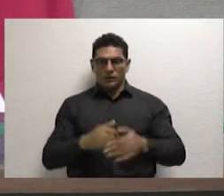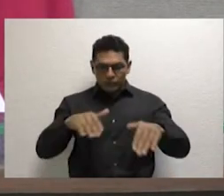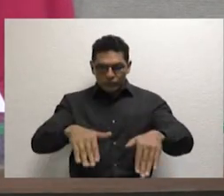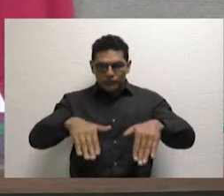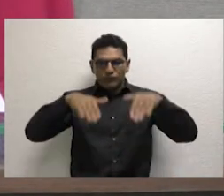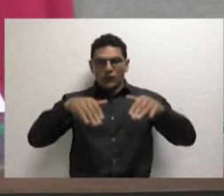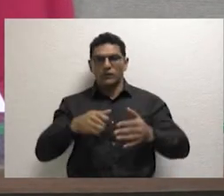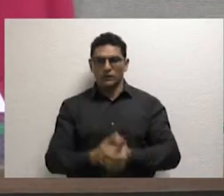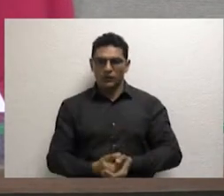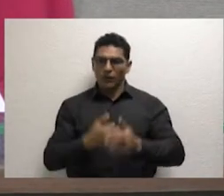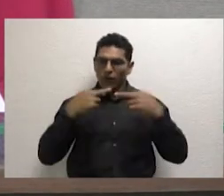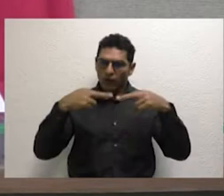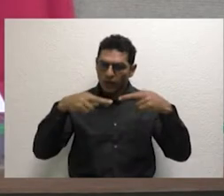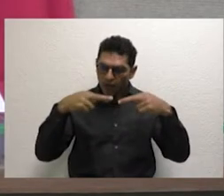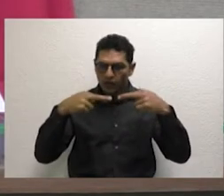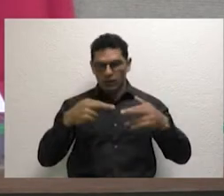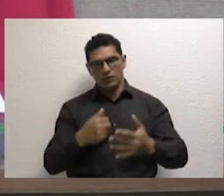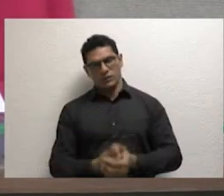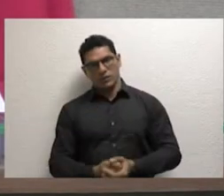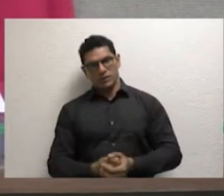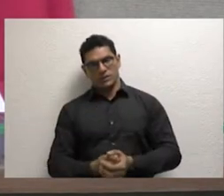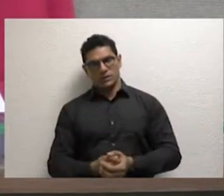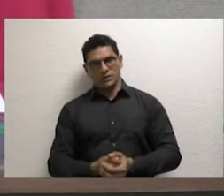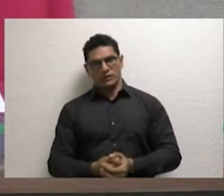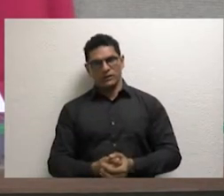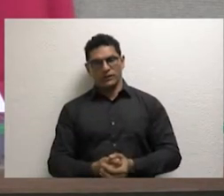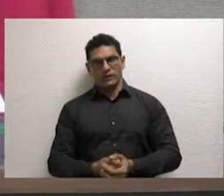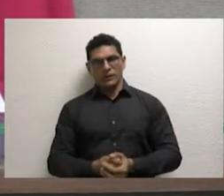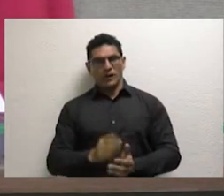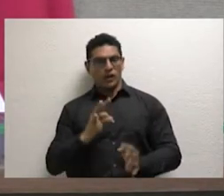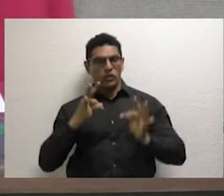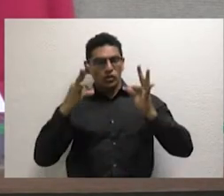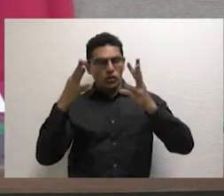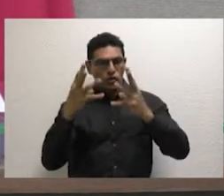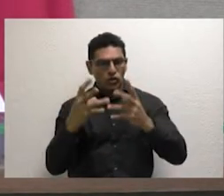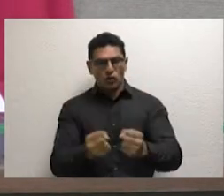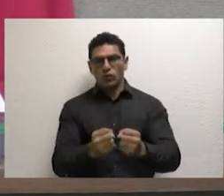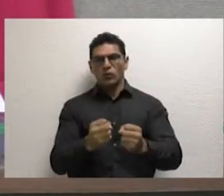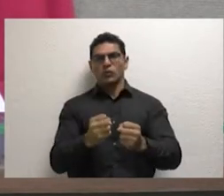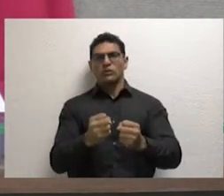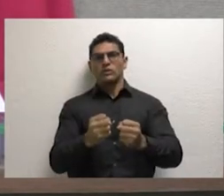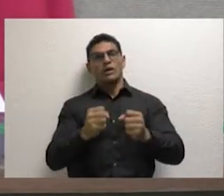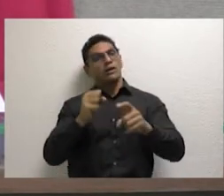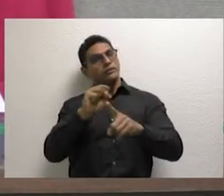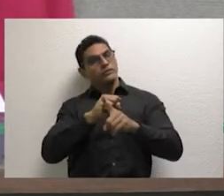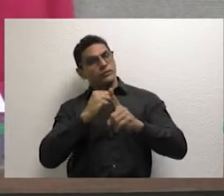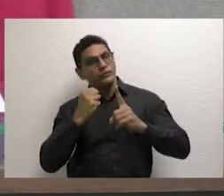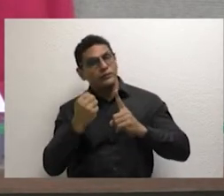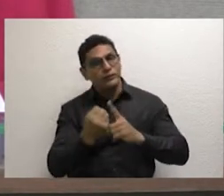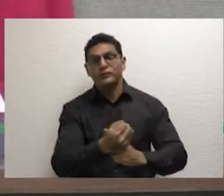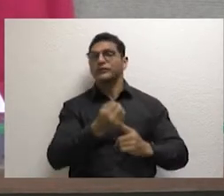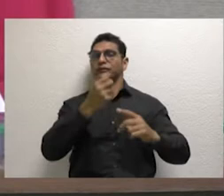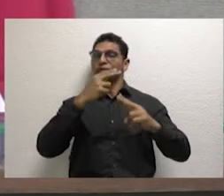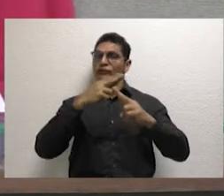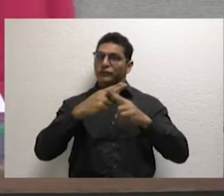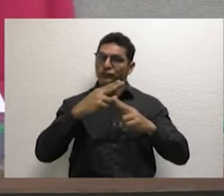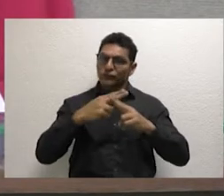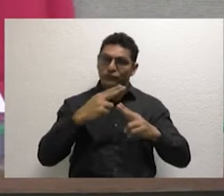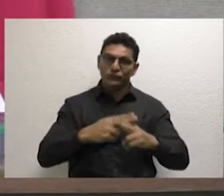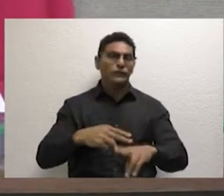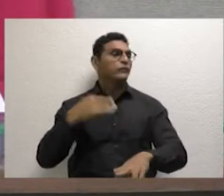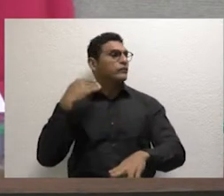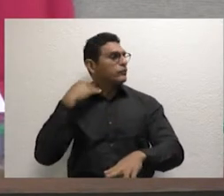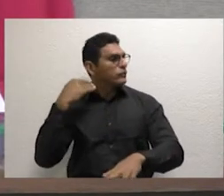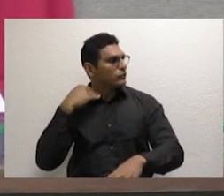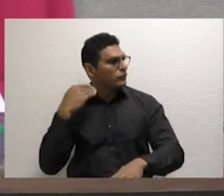repúdio, um serviço, deputado Abdala, que certamente para toda a população o posto da Caixa Econômica lá, a loteria